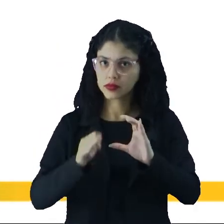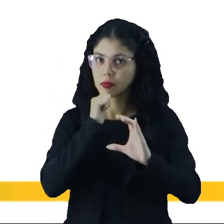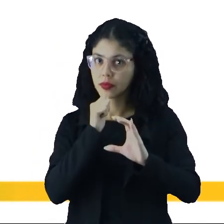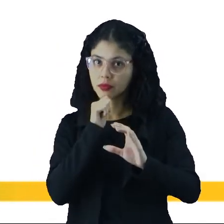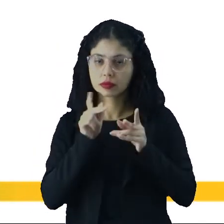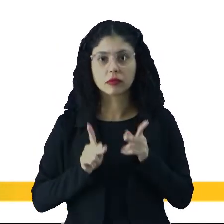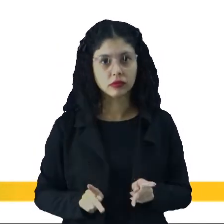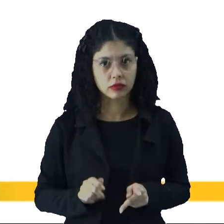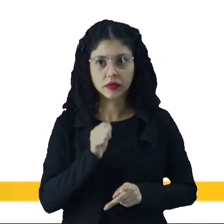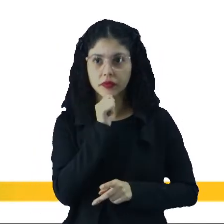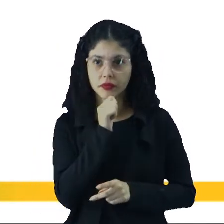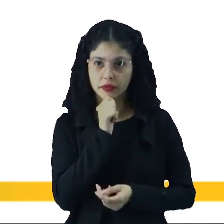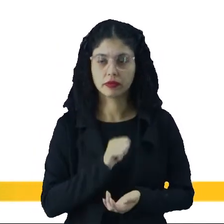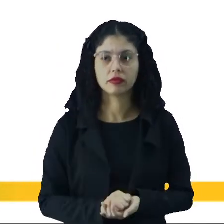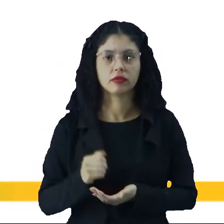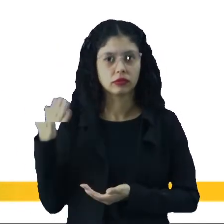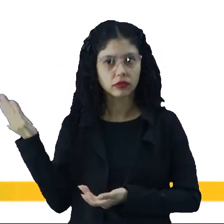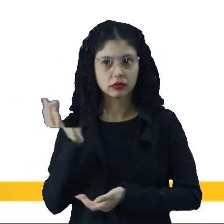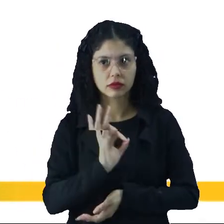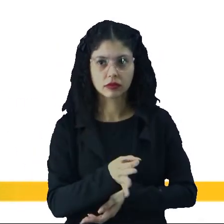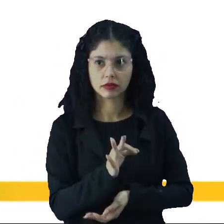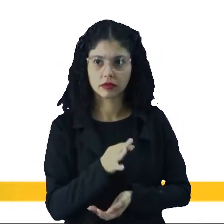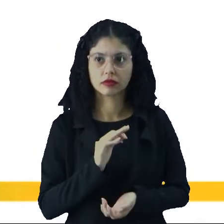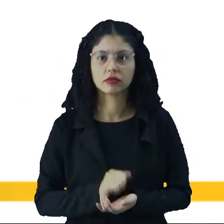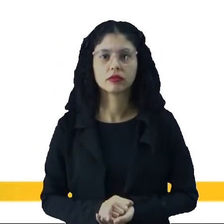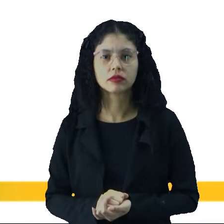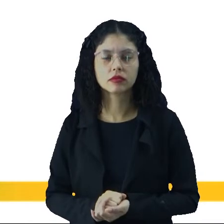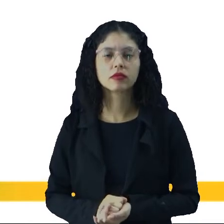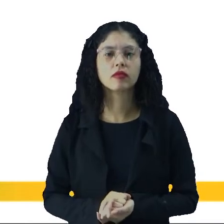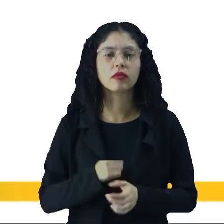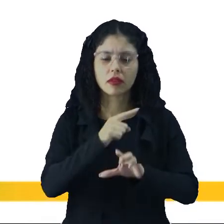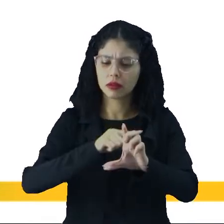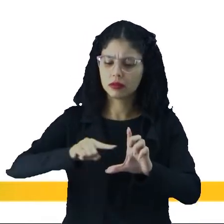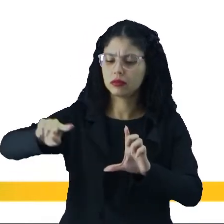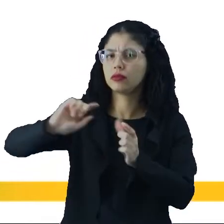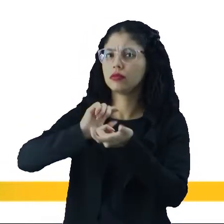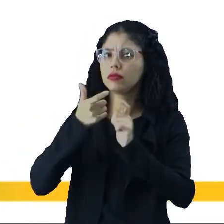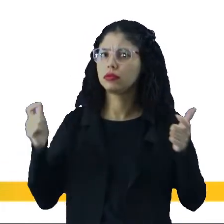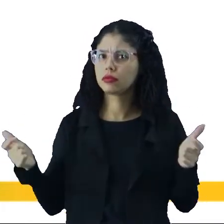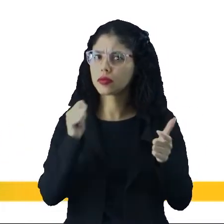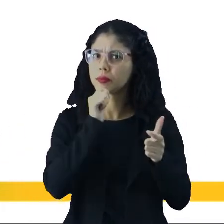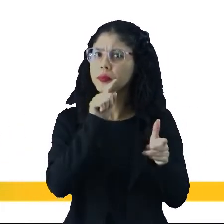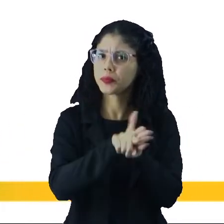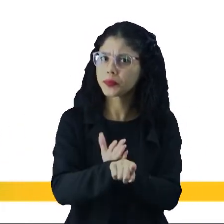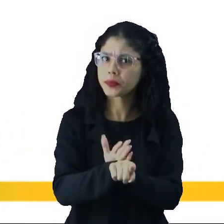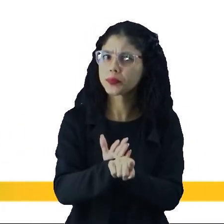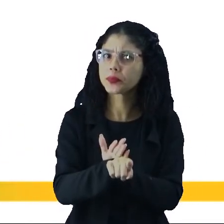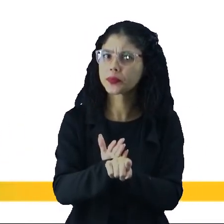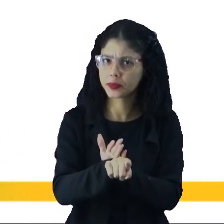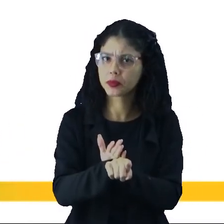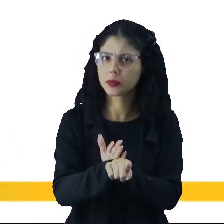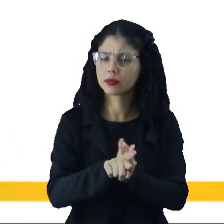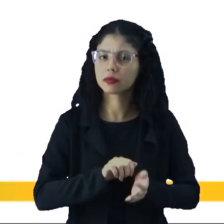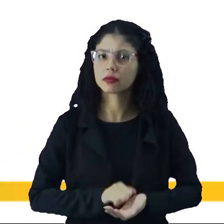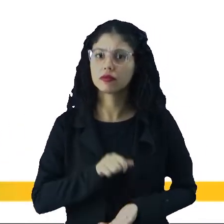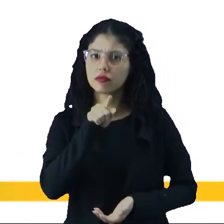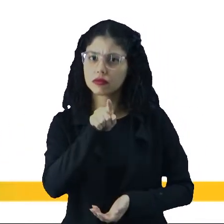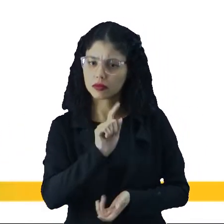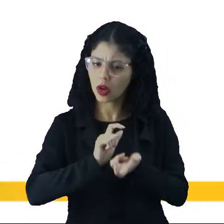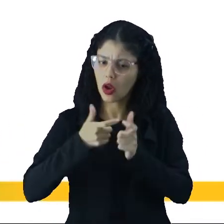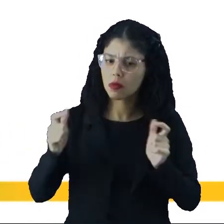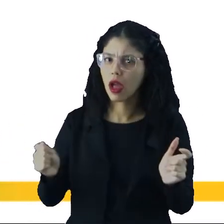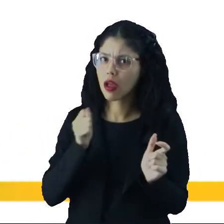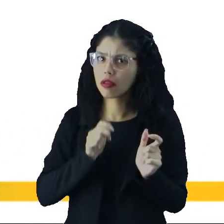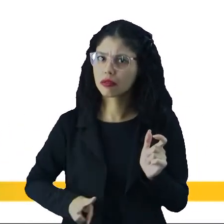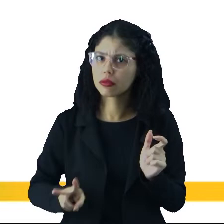Caracterizando esse comportamento aqui, ó. Certo? E esse gráfico aqui seria de uma função crescente? Essa é a pergunta. Você